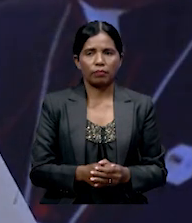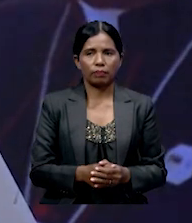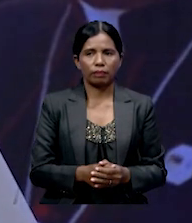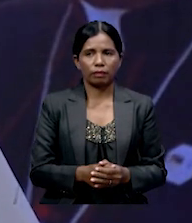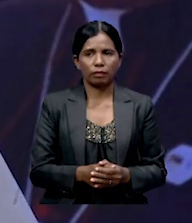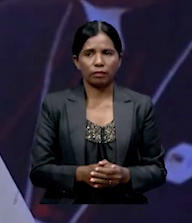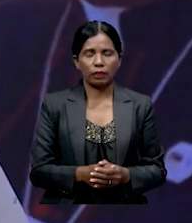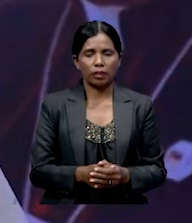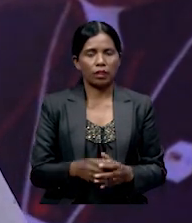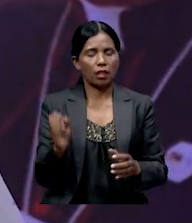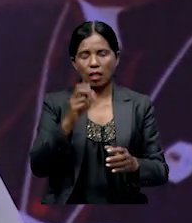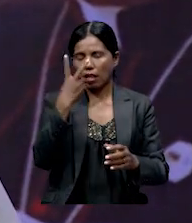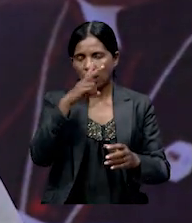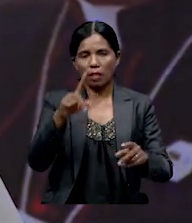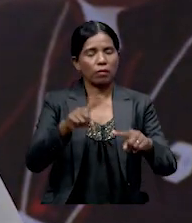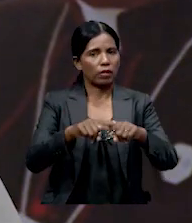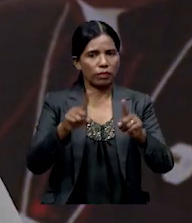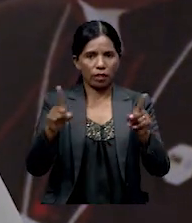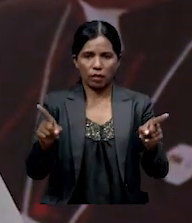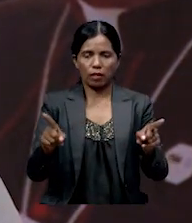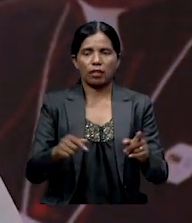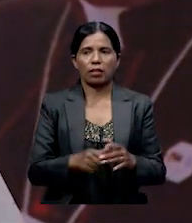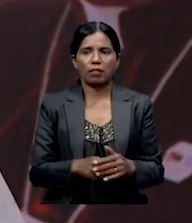as diferenças que podemos ter,